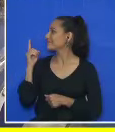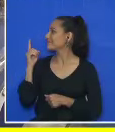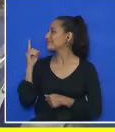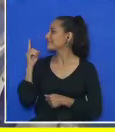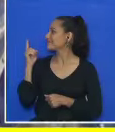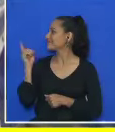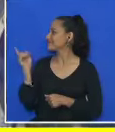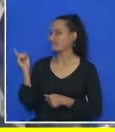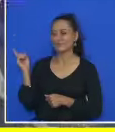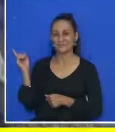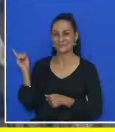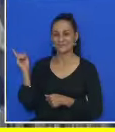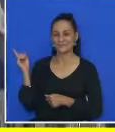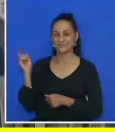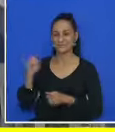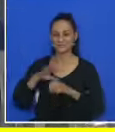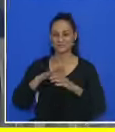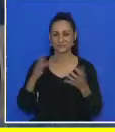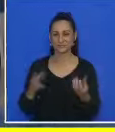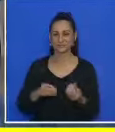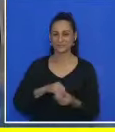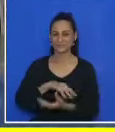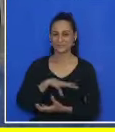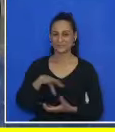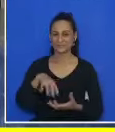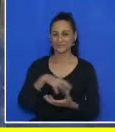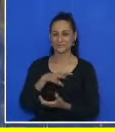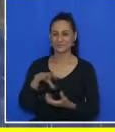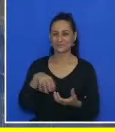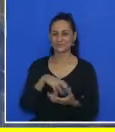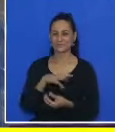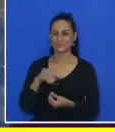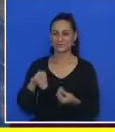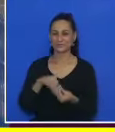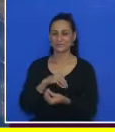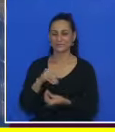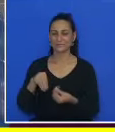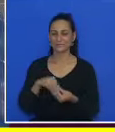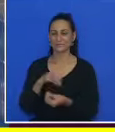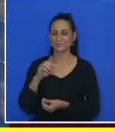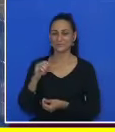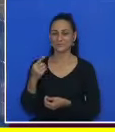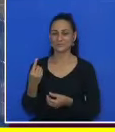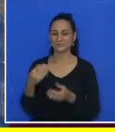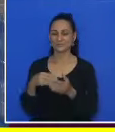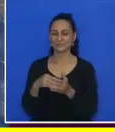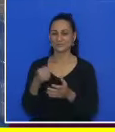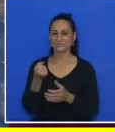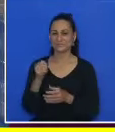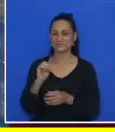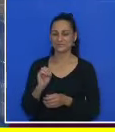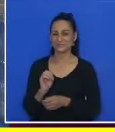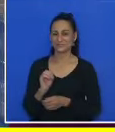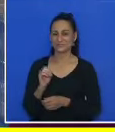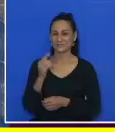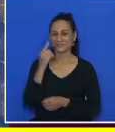Valendo! Globo recarregado, embaralhando 80 bolas numeradas de 0 a 80.